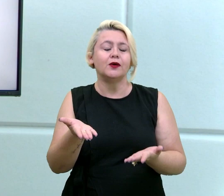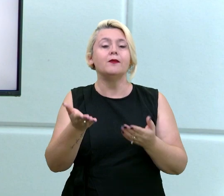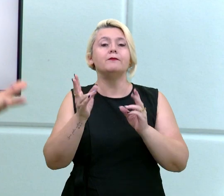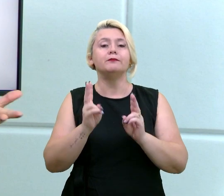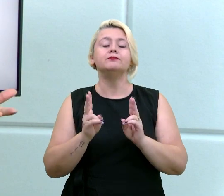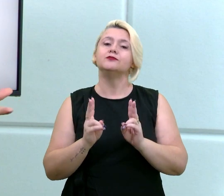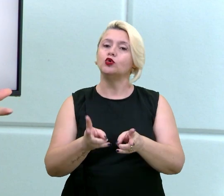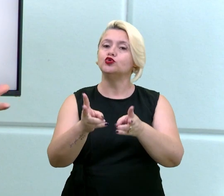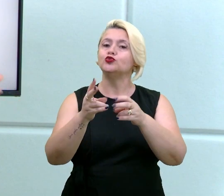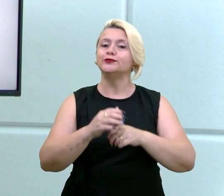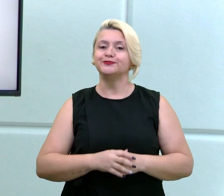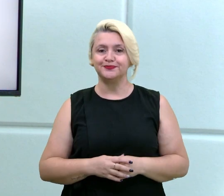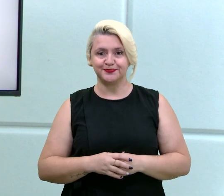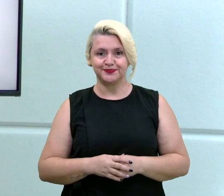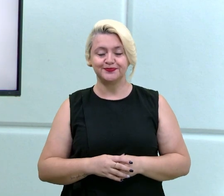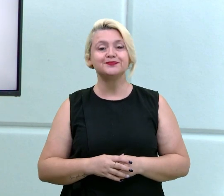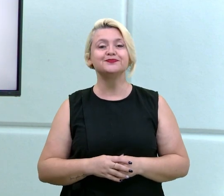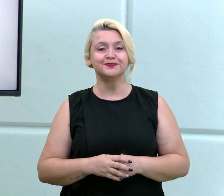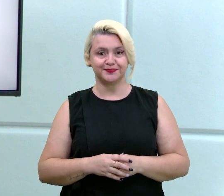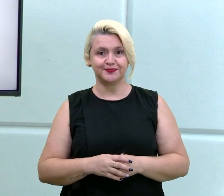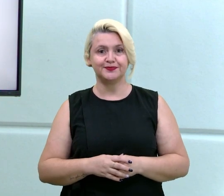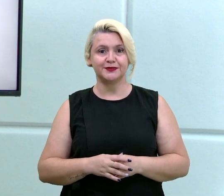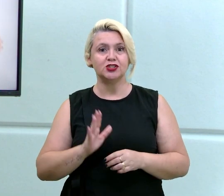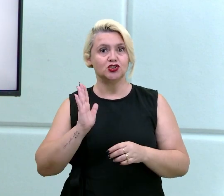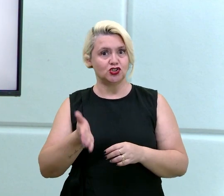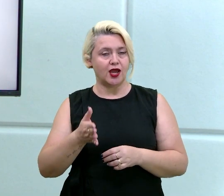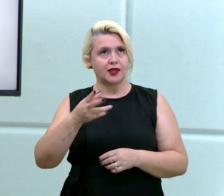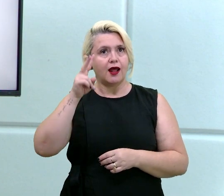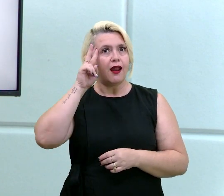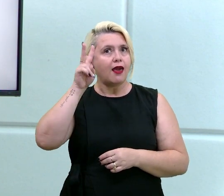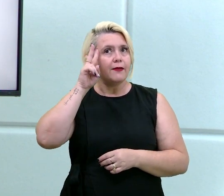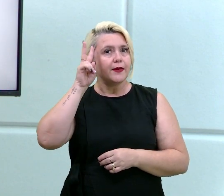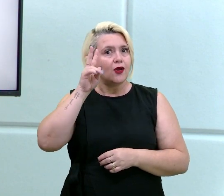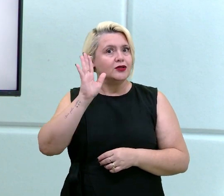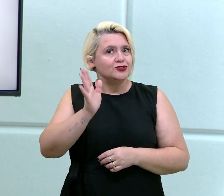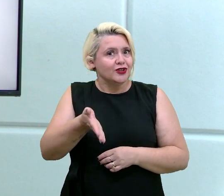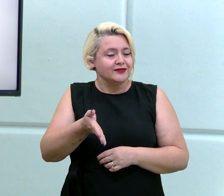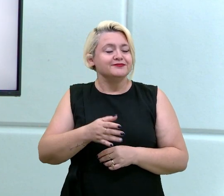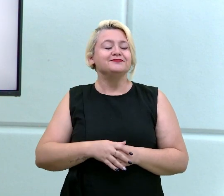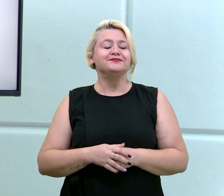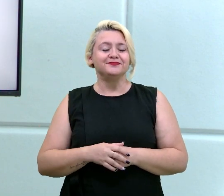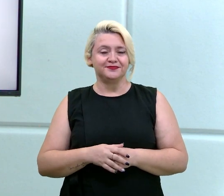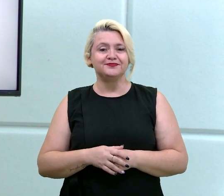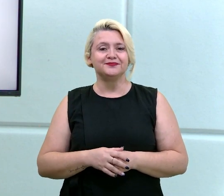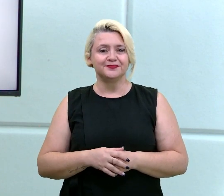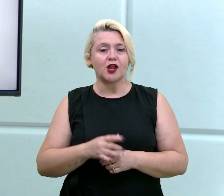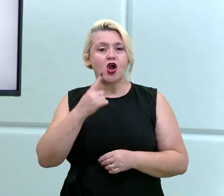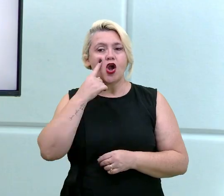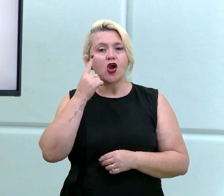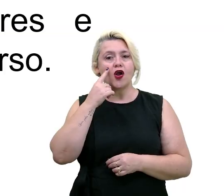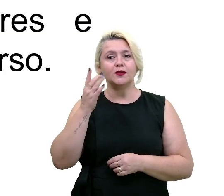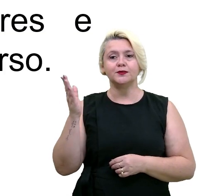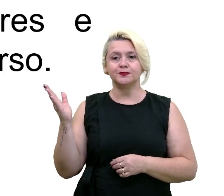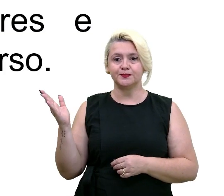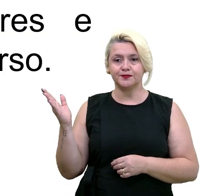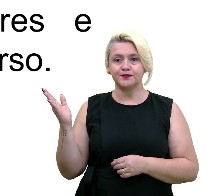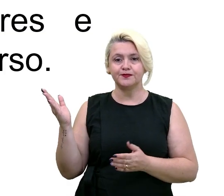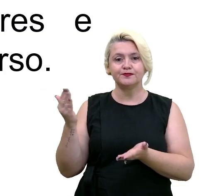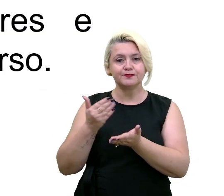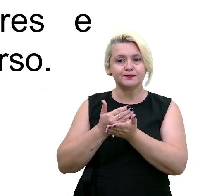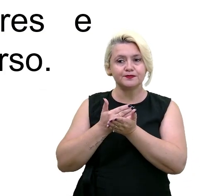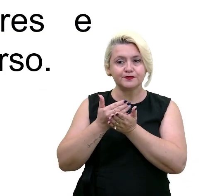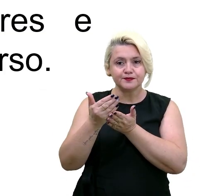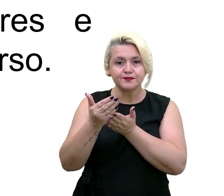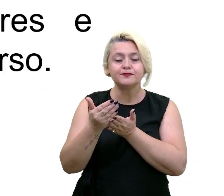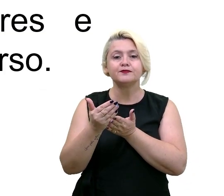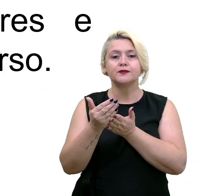podemos seguir, porque já está tudo fresquinho na nossa cabeça. Então, olha aí. A introdução é